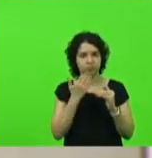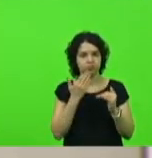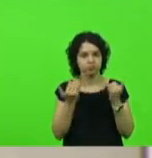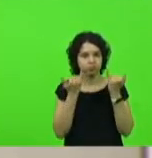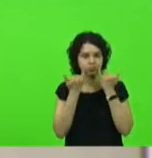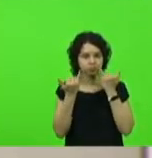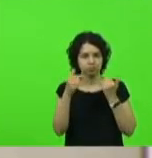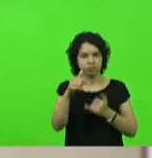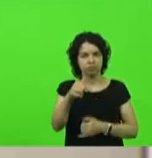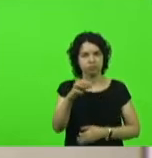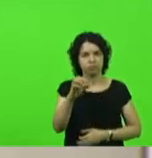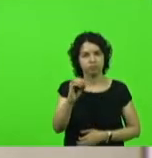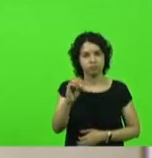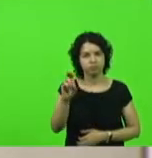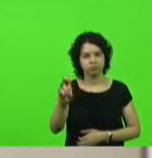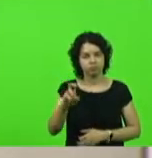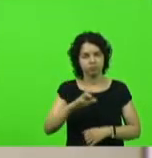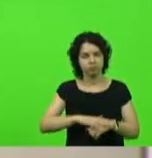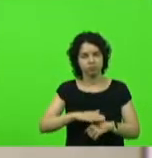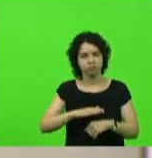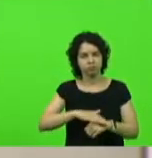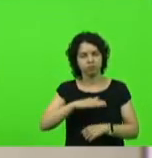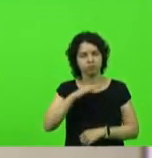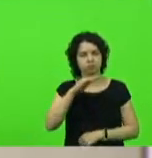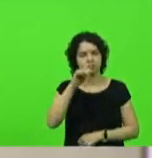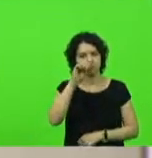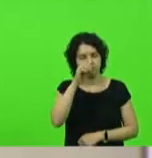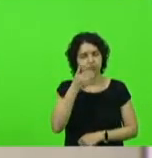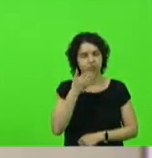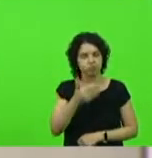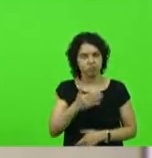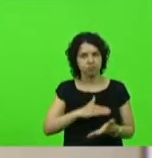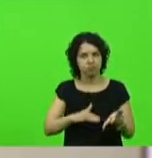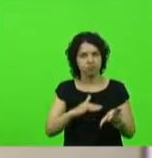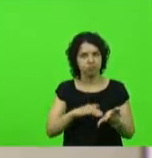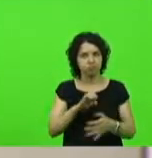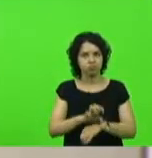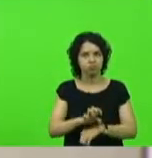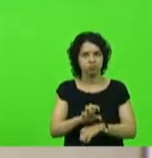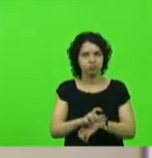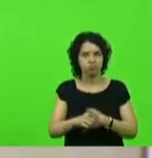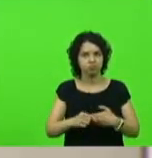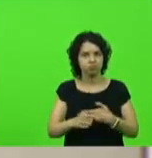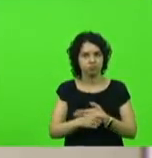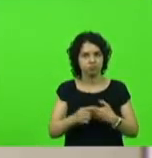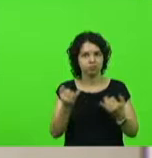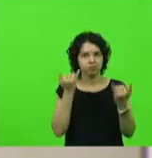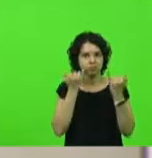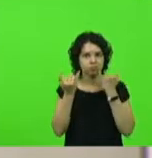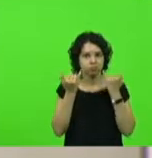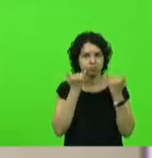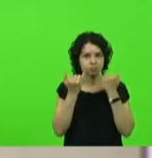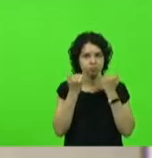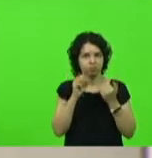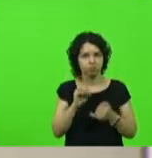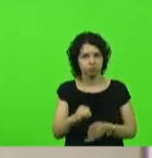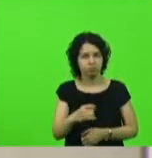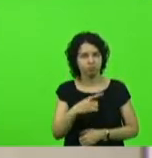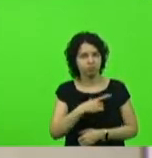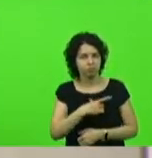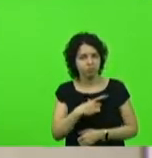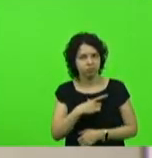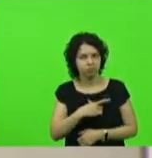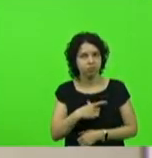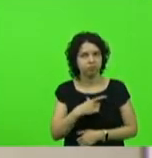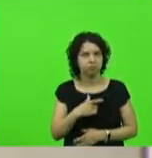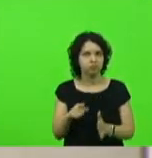informação 705, autor deputado João Amin, solicitando ao secretário de Estado da Casa Civil informações acerca da existência de censo estadual,